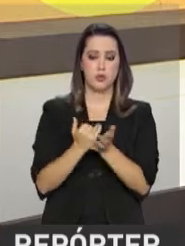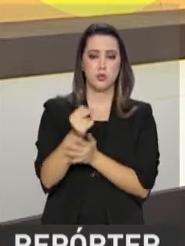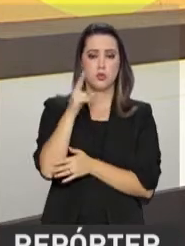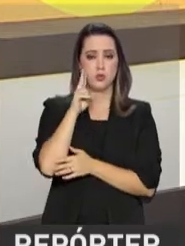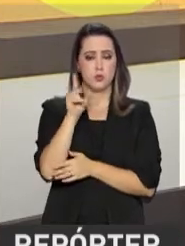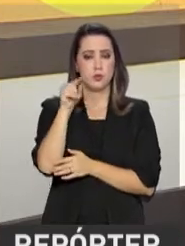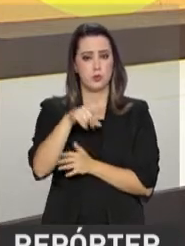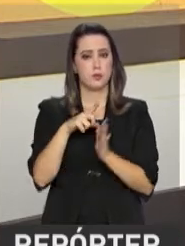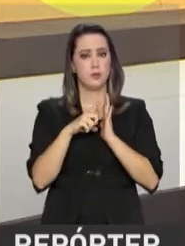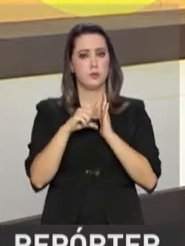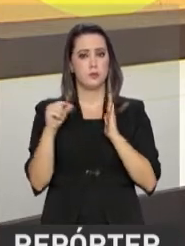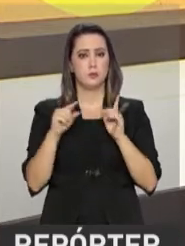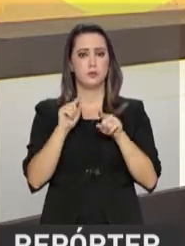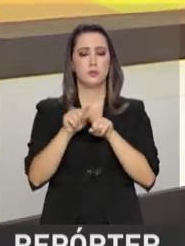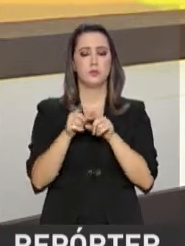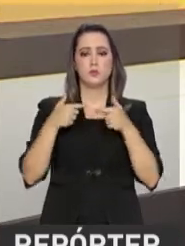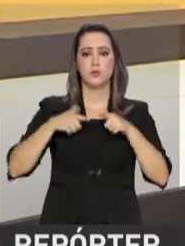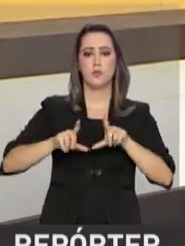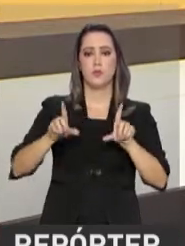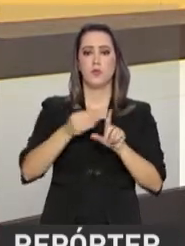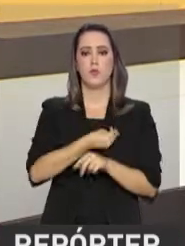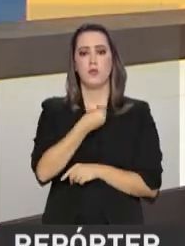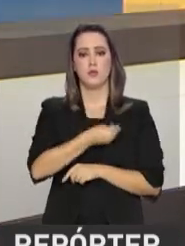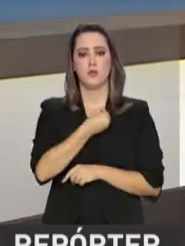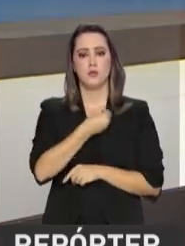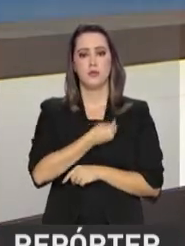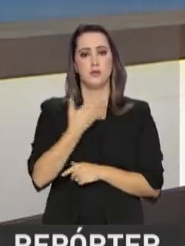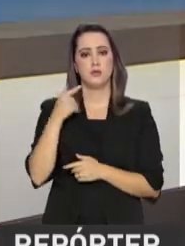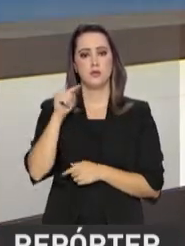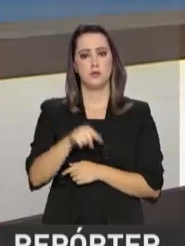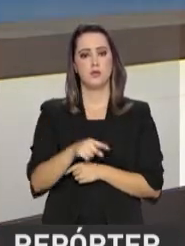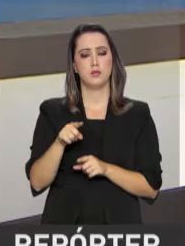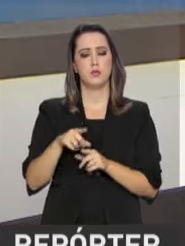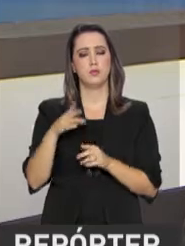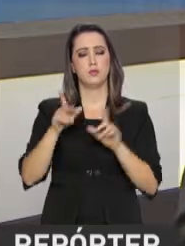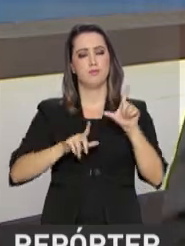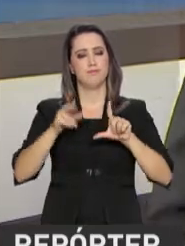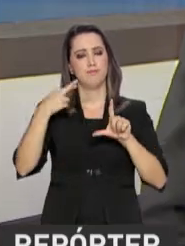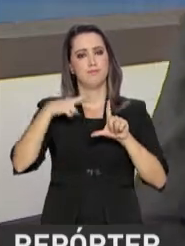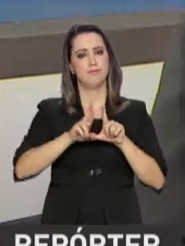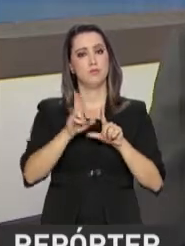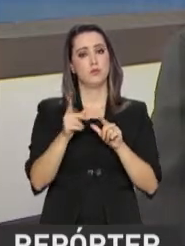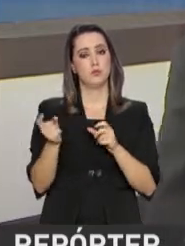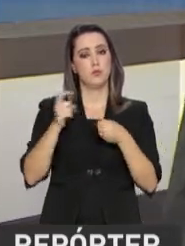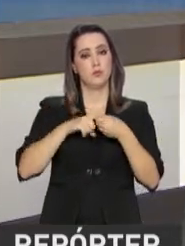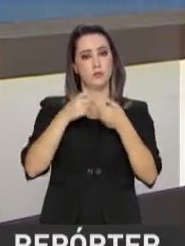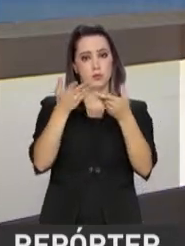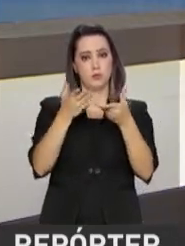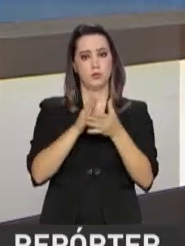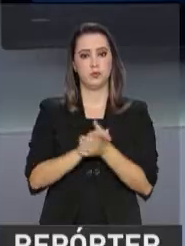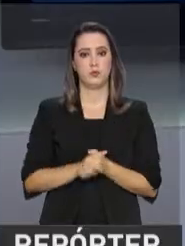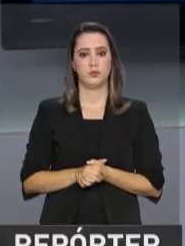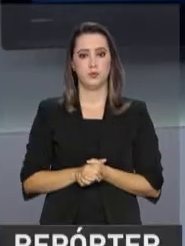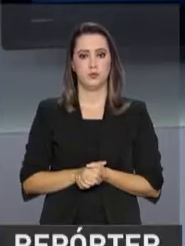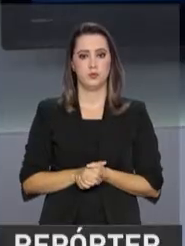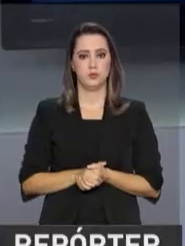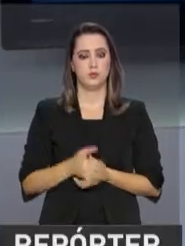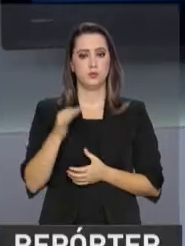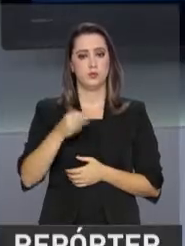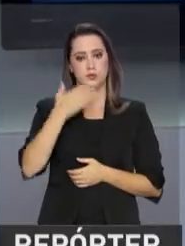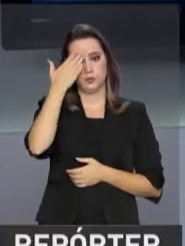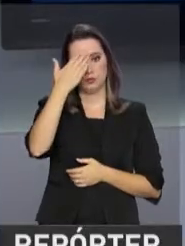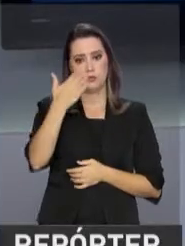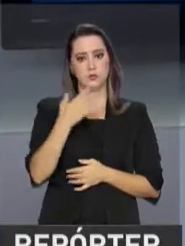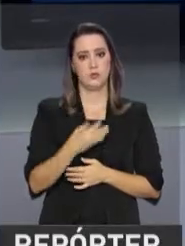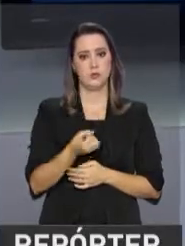tudo aqui do palácio do planalto vai ser transmitido ao vivo a solenidade aqui na tv nbr eu volto com você no estúdio carol só um